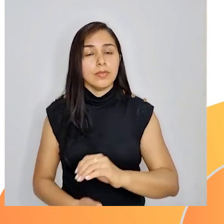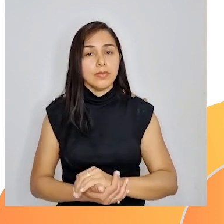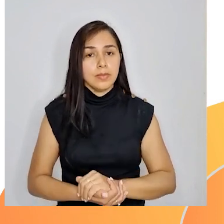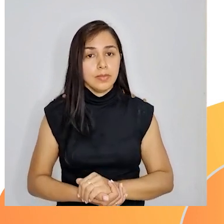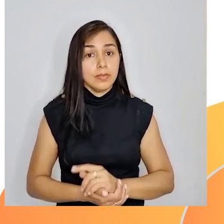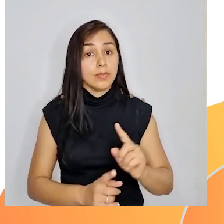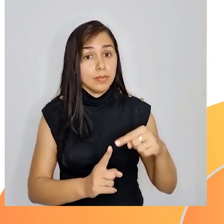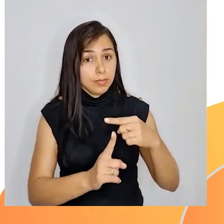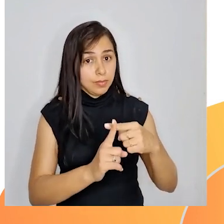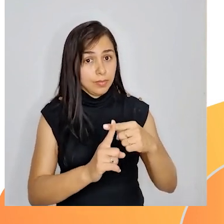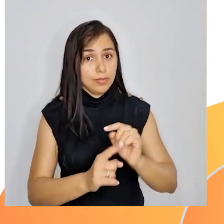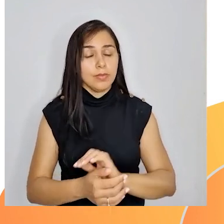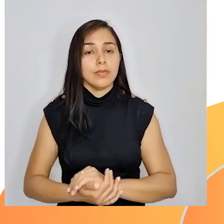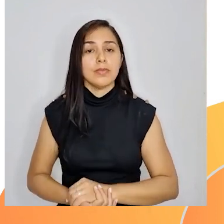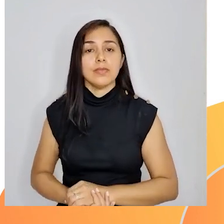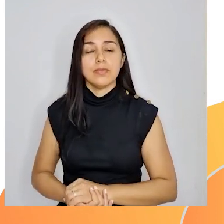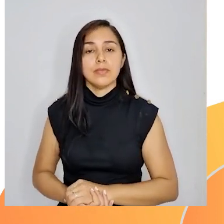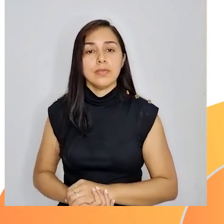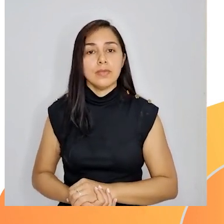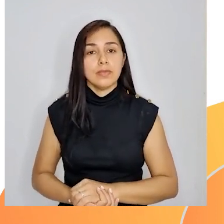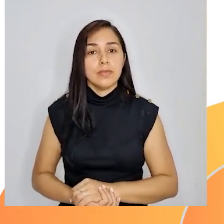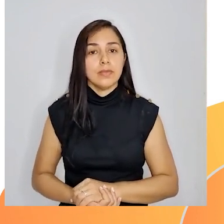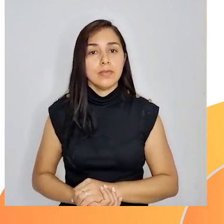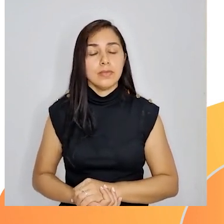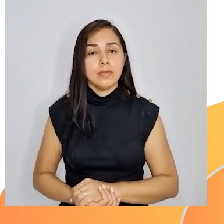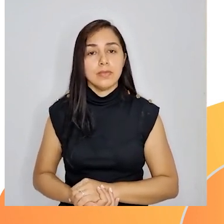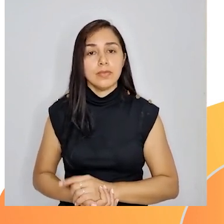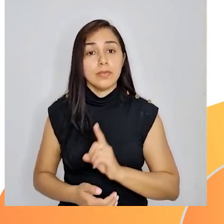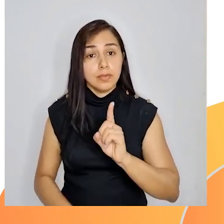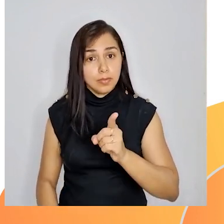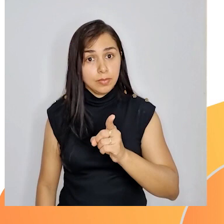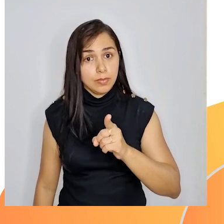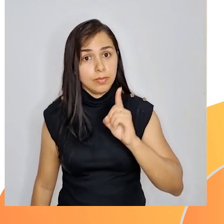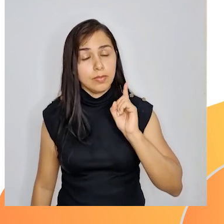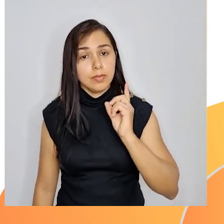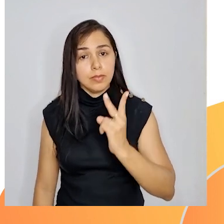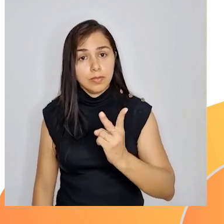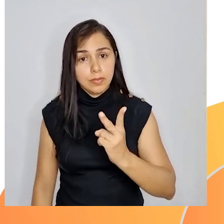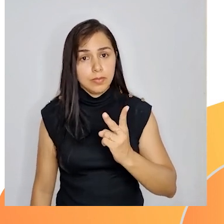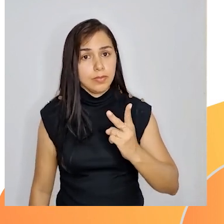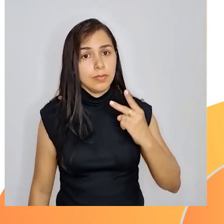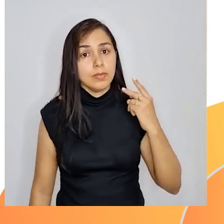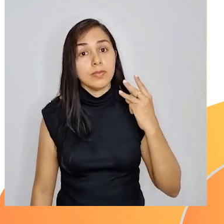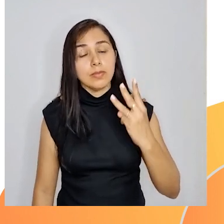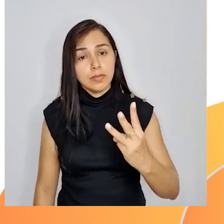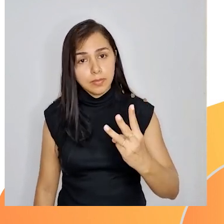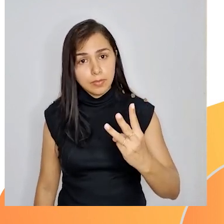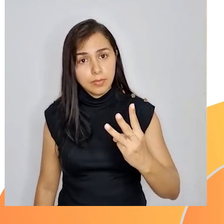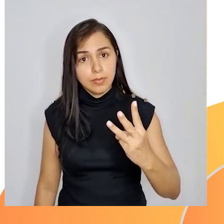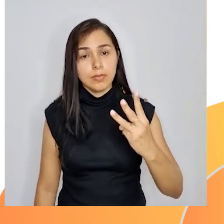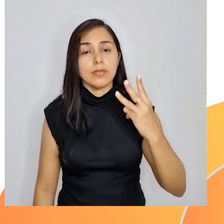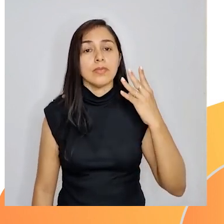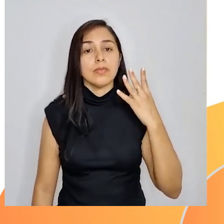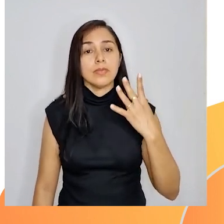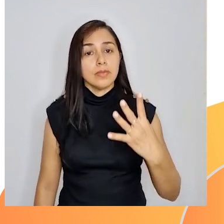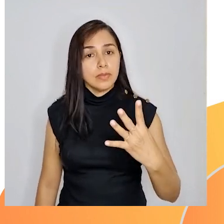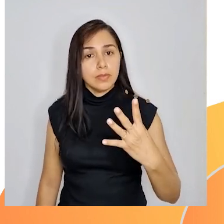vamos ver o outro um dois três